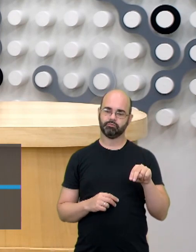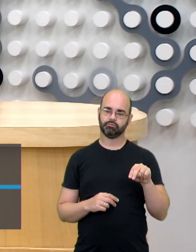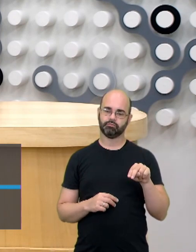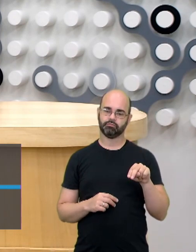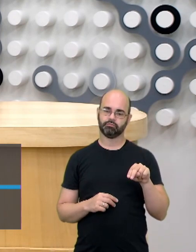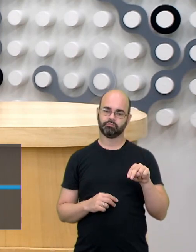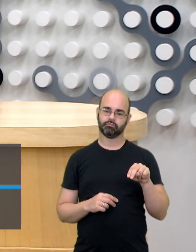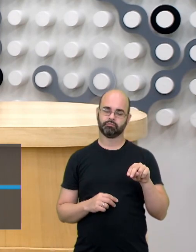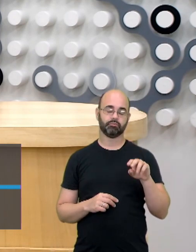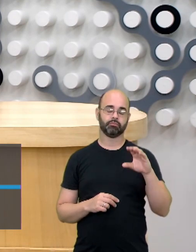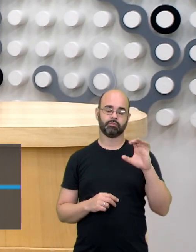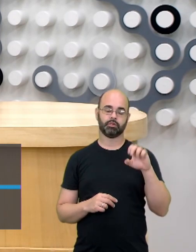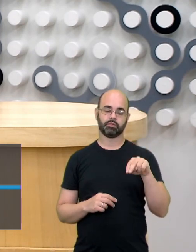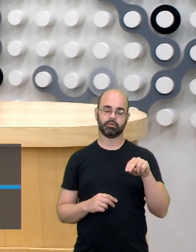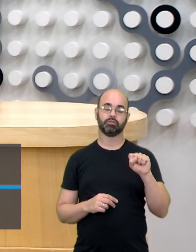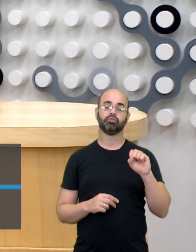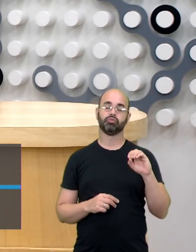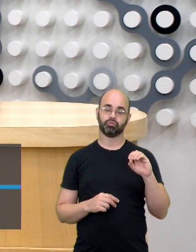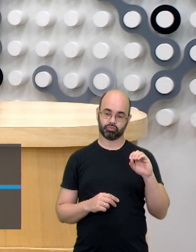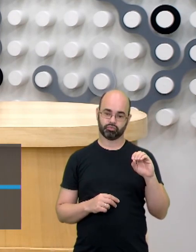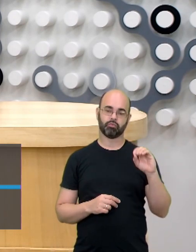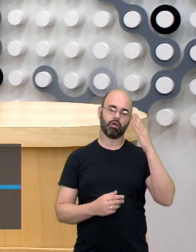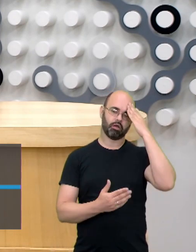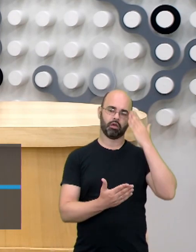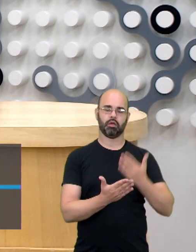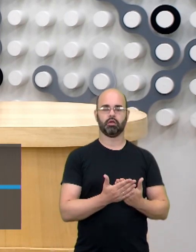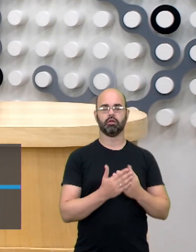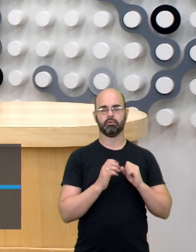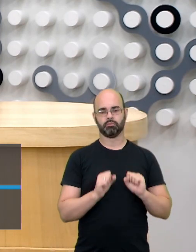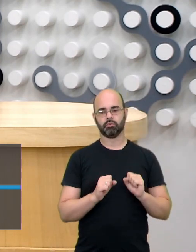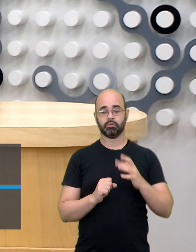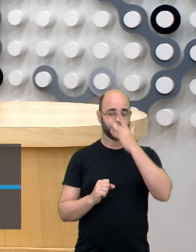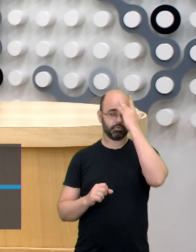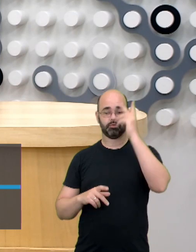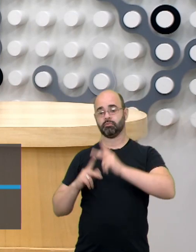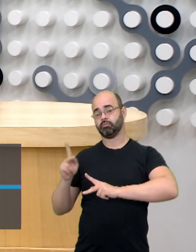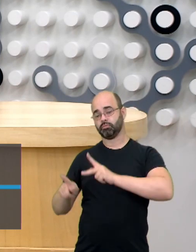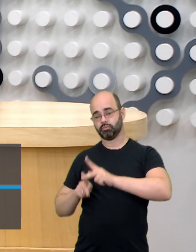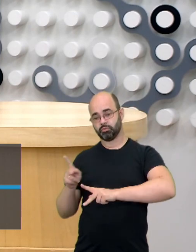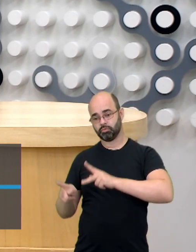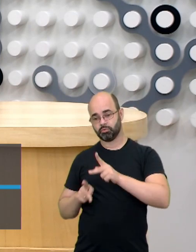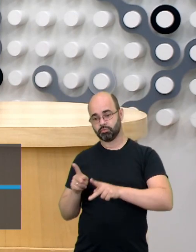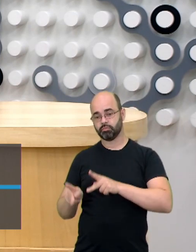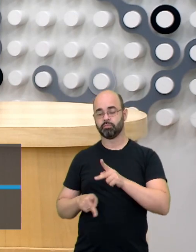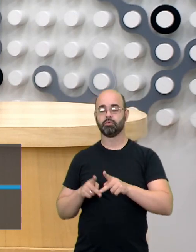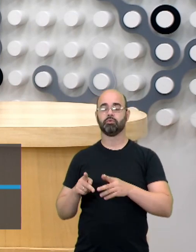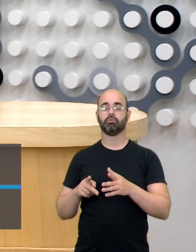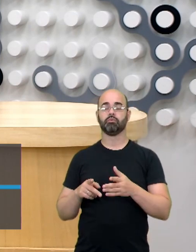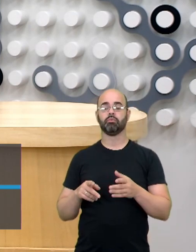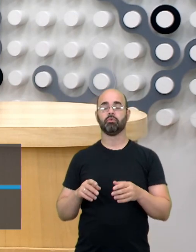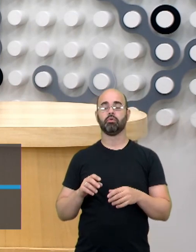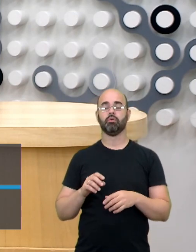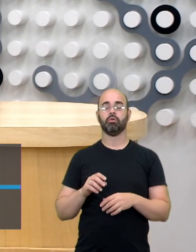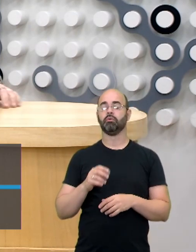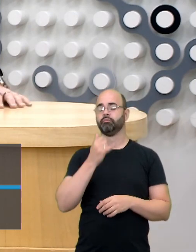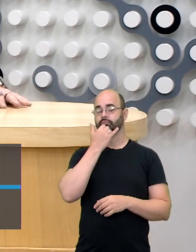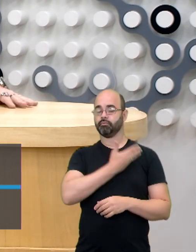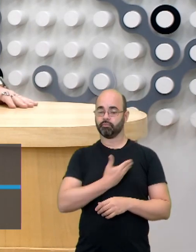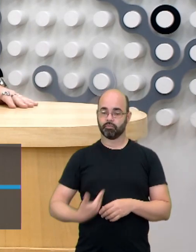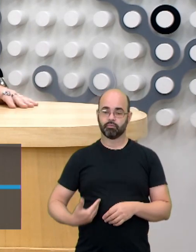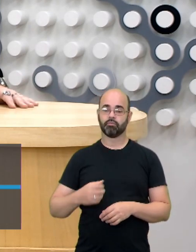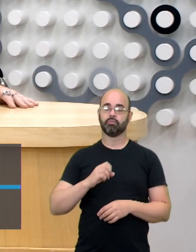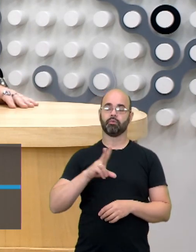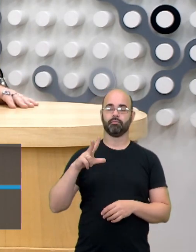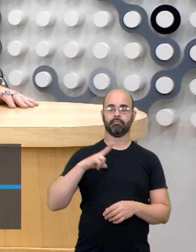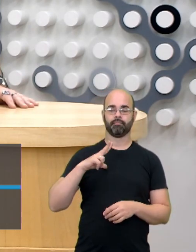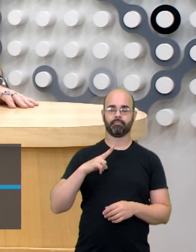suma importância, tanto para o público como também para o privado, tá certo? Vamos lá para a